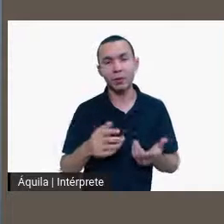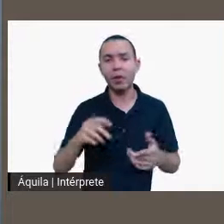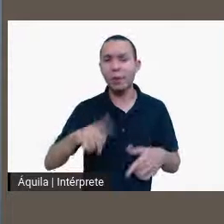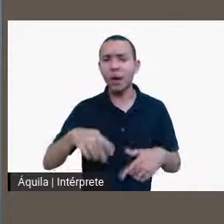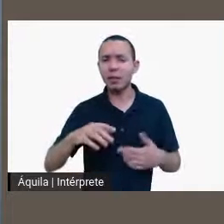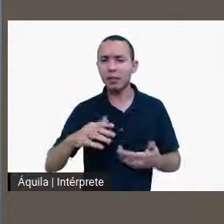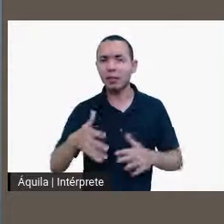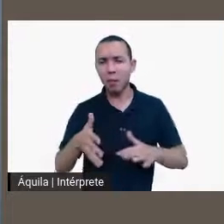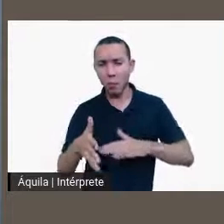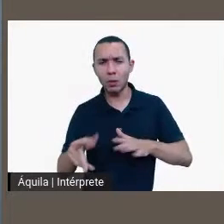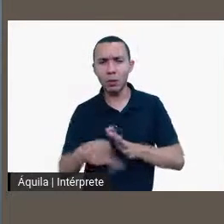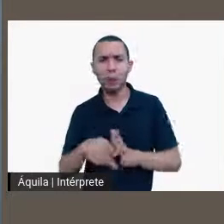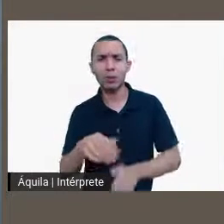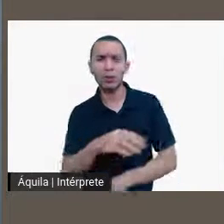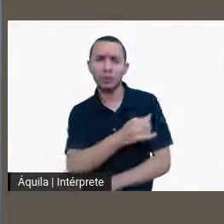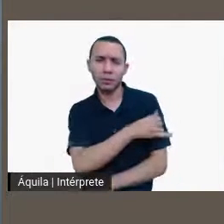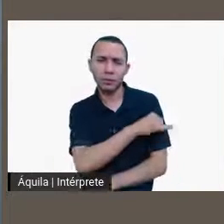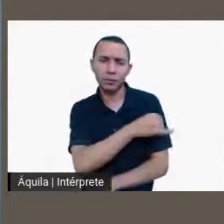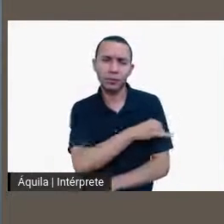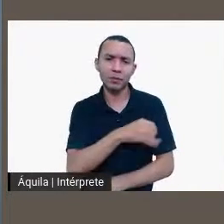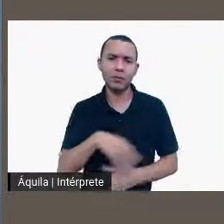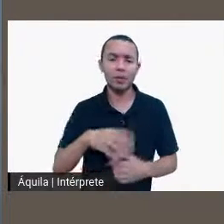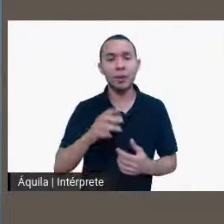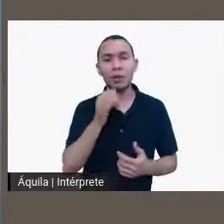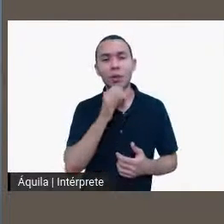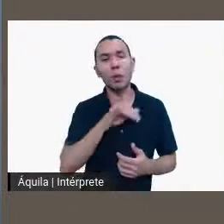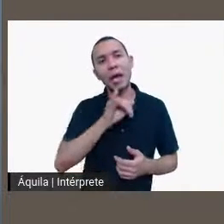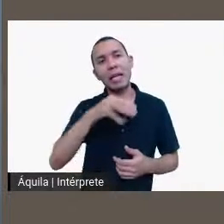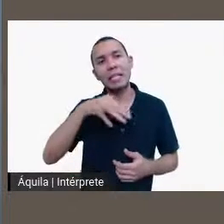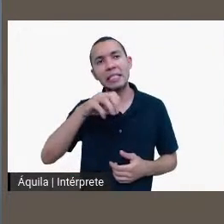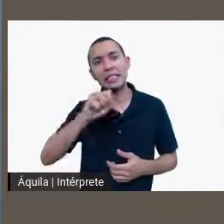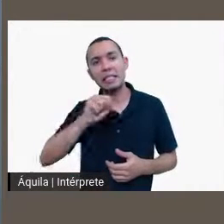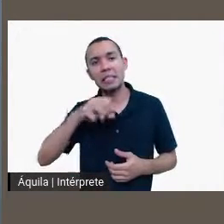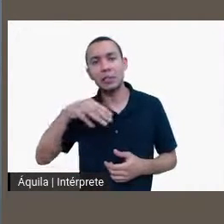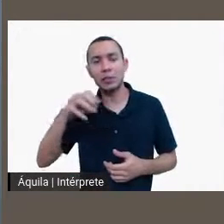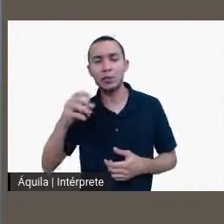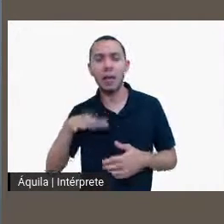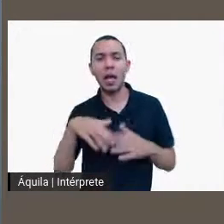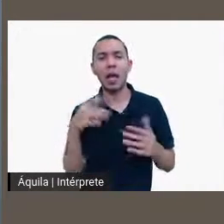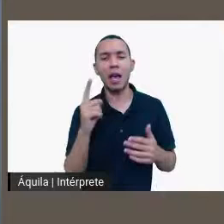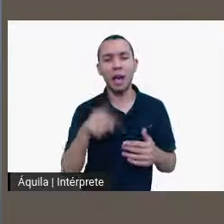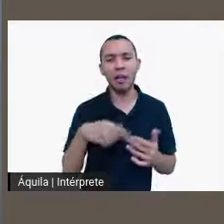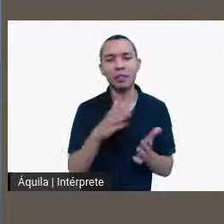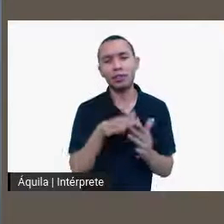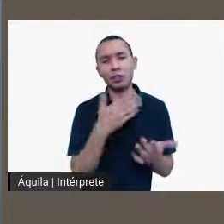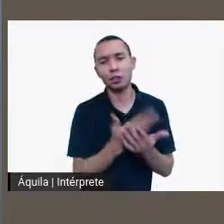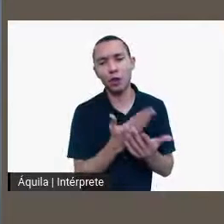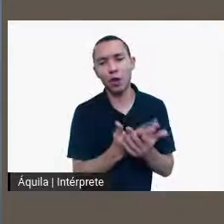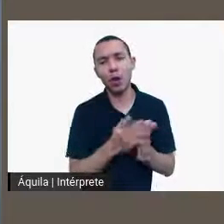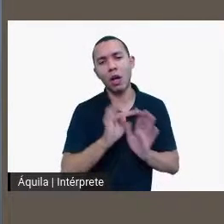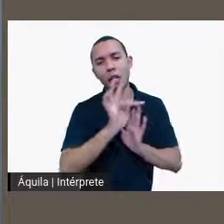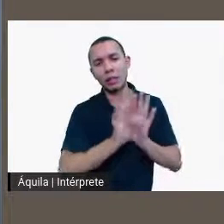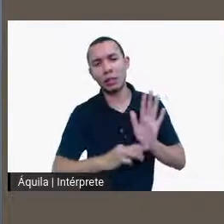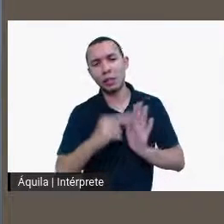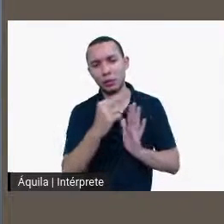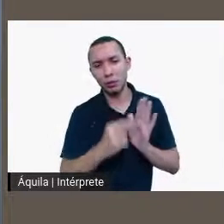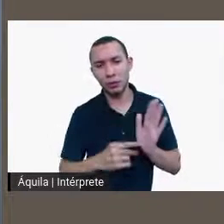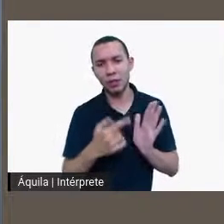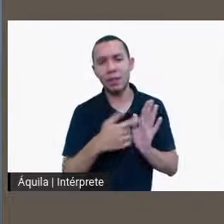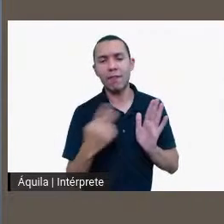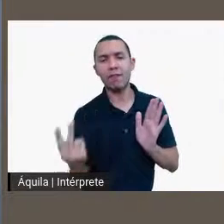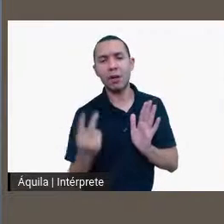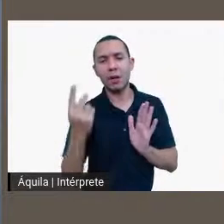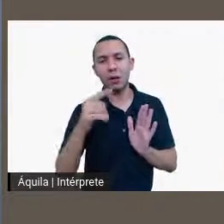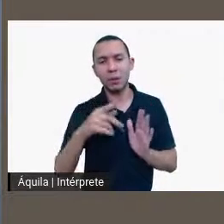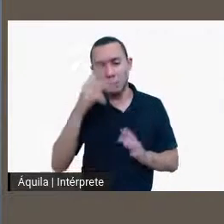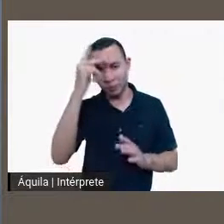sua configuração não se deu pelos ismos, né, pelas chamadas escolas, por manifestos programáticos, valorizadores do